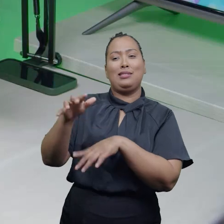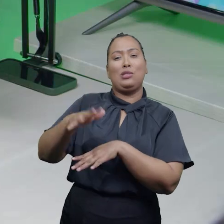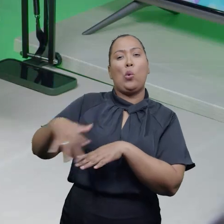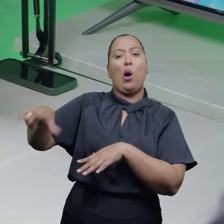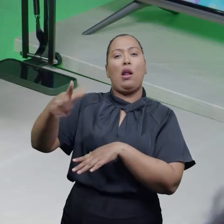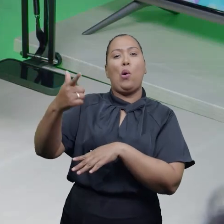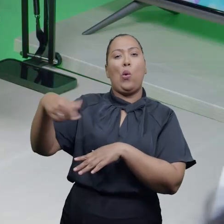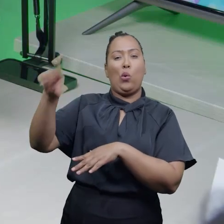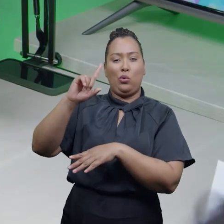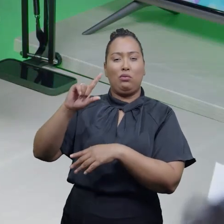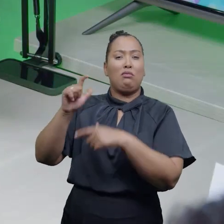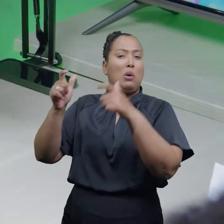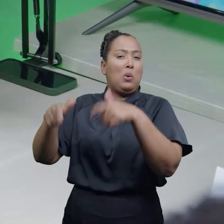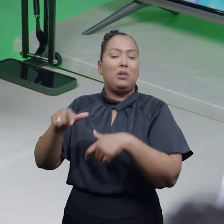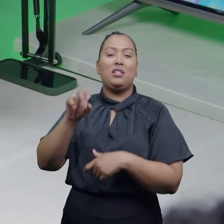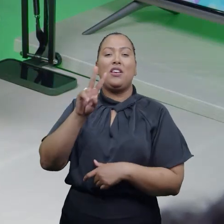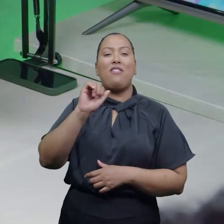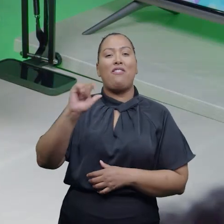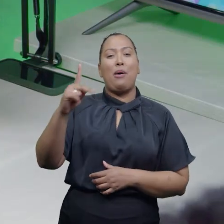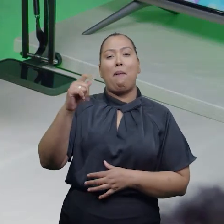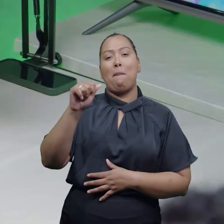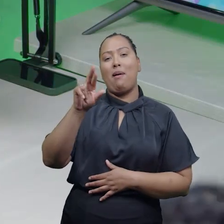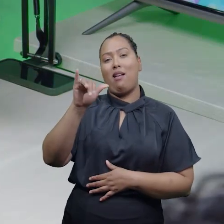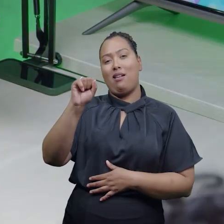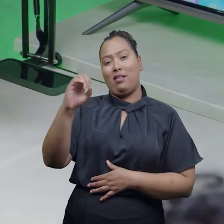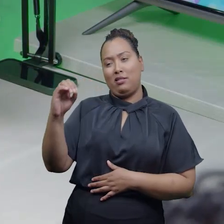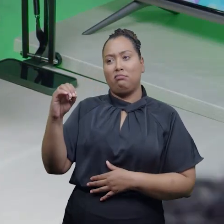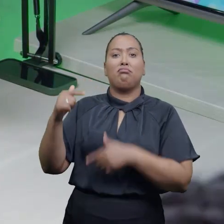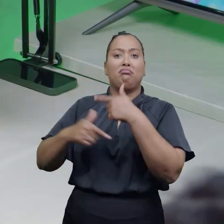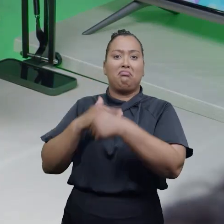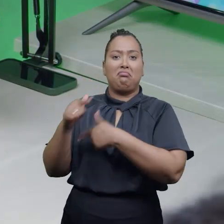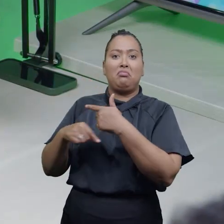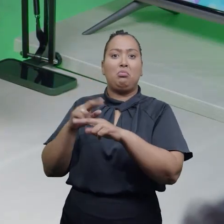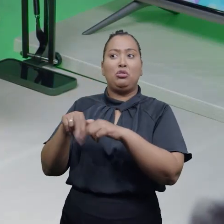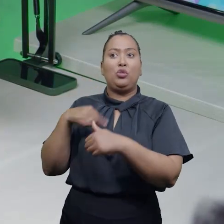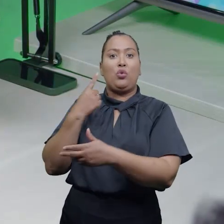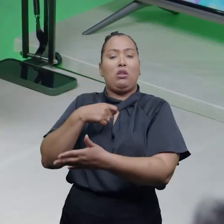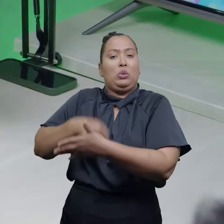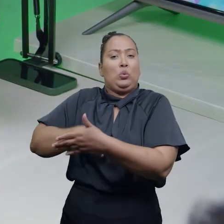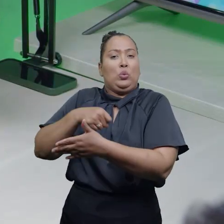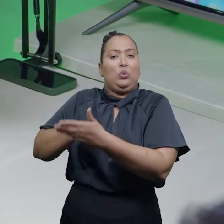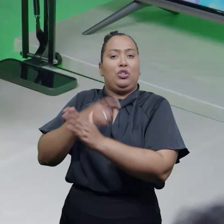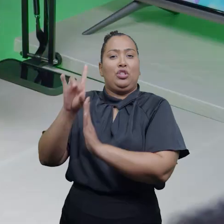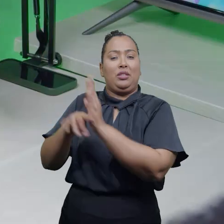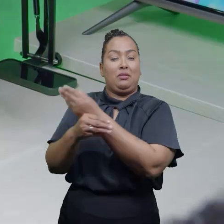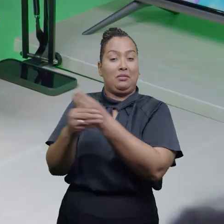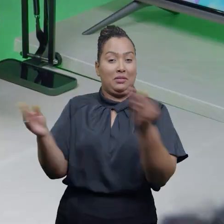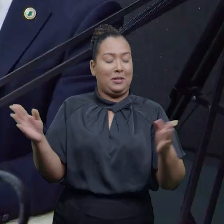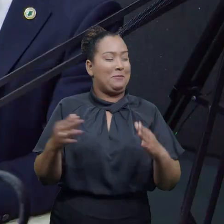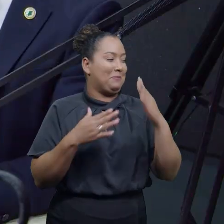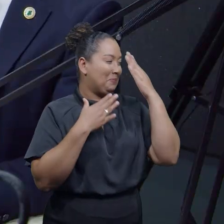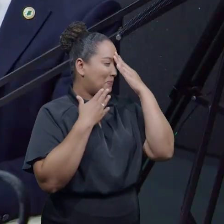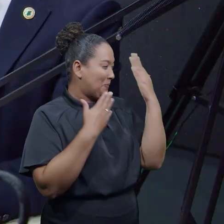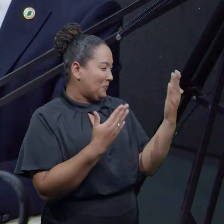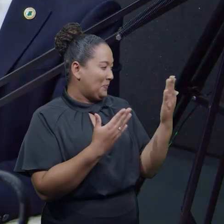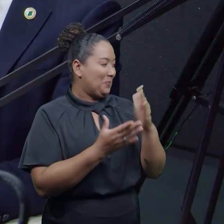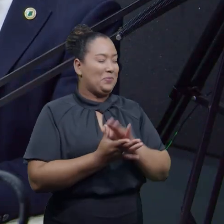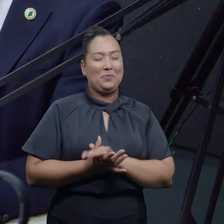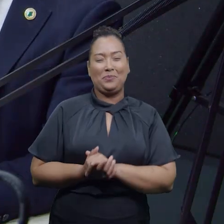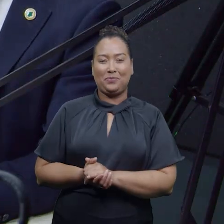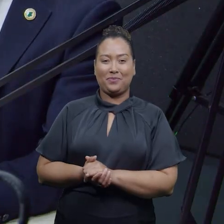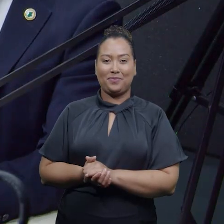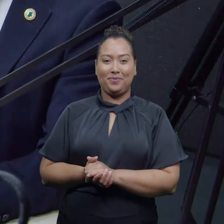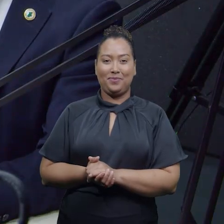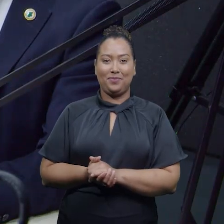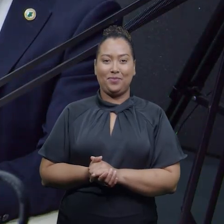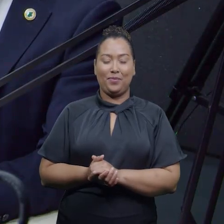Valparaíso. Então também acabamos tratando de várias demandas relativas à efetivação desses direitos. Obrigada,